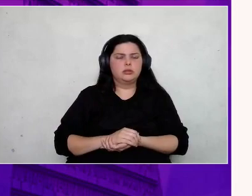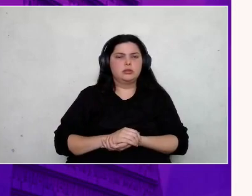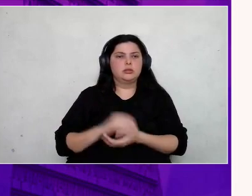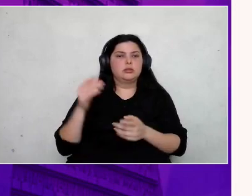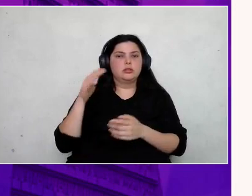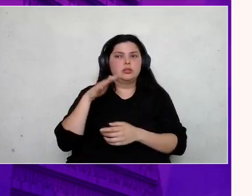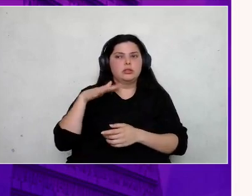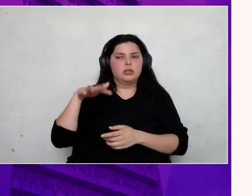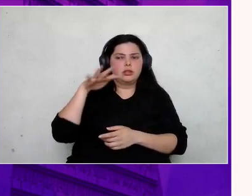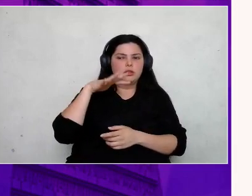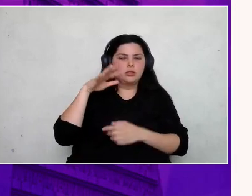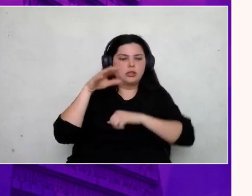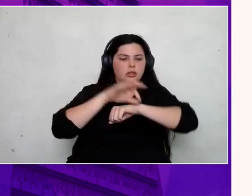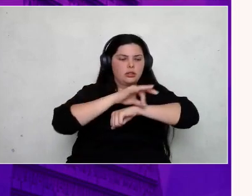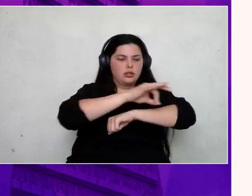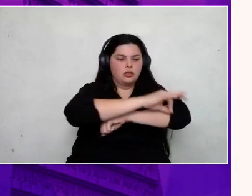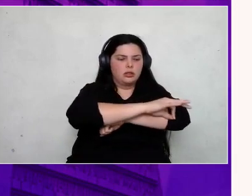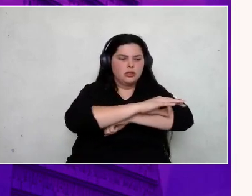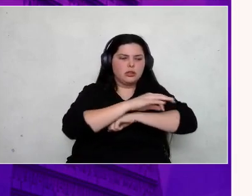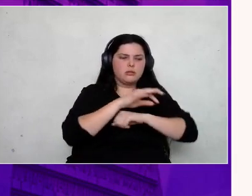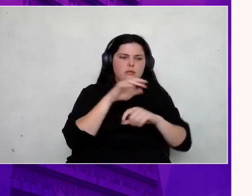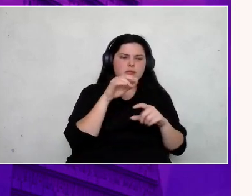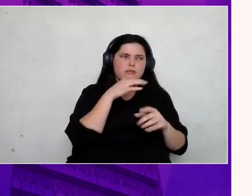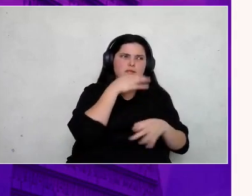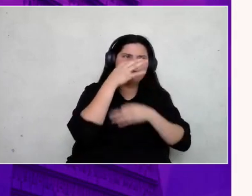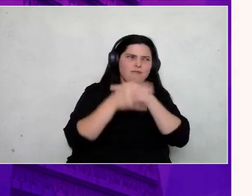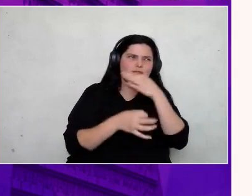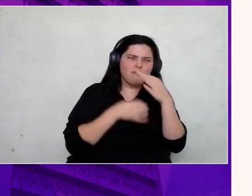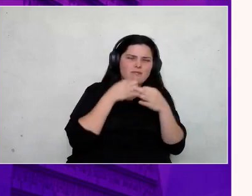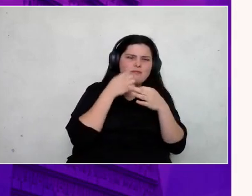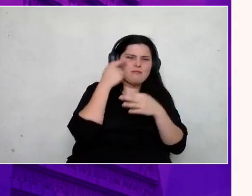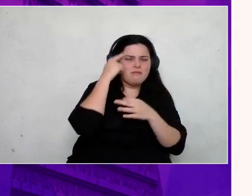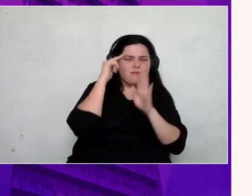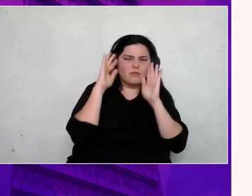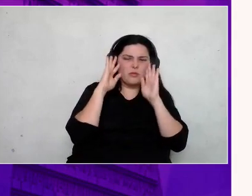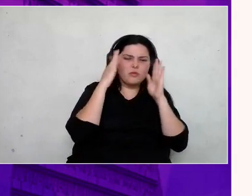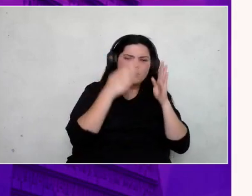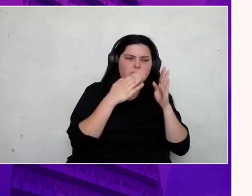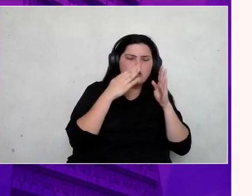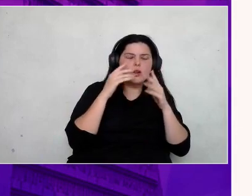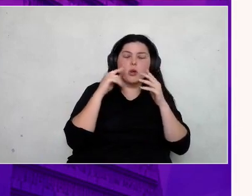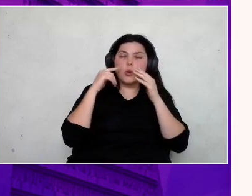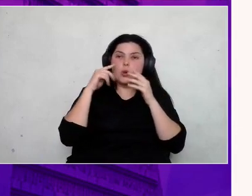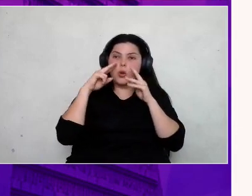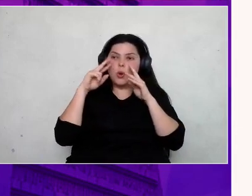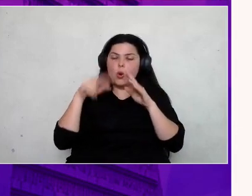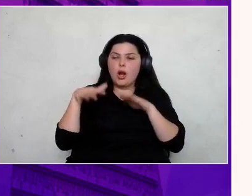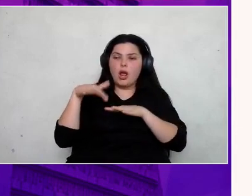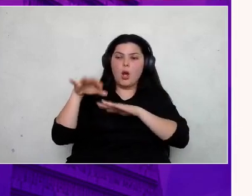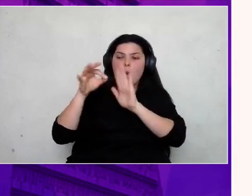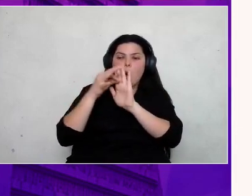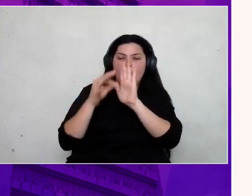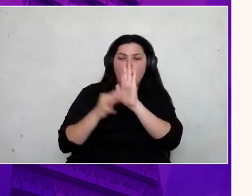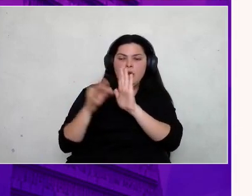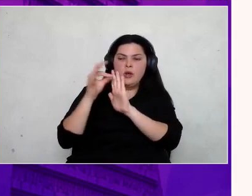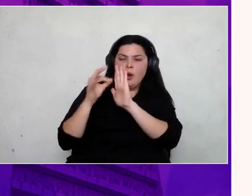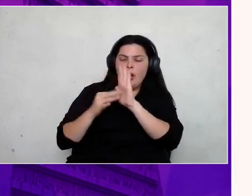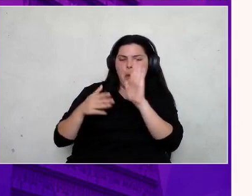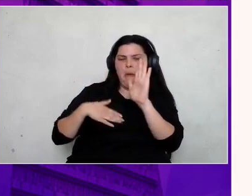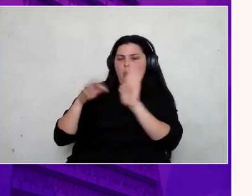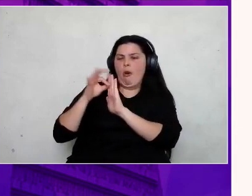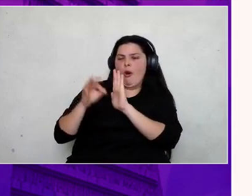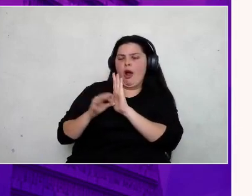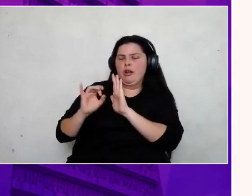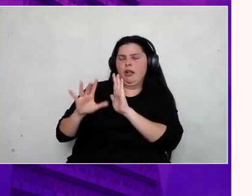a gente sai um pouco daquela visão de só olhar o trecho de código, só olhar o meu código, e você